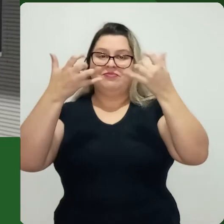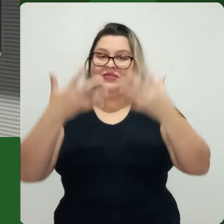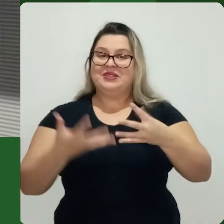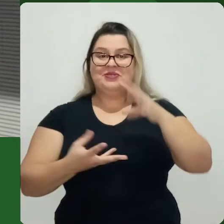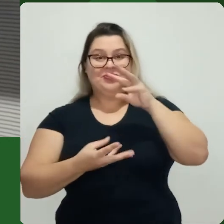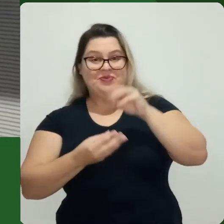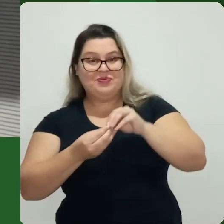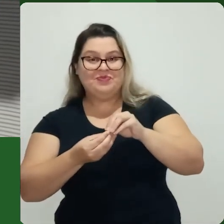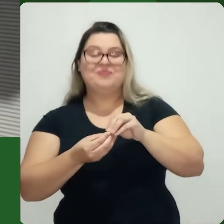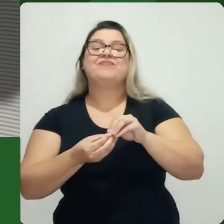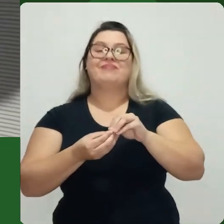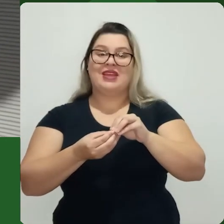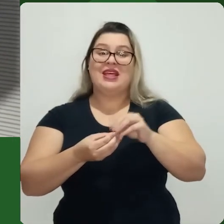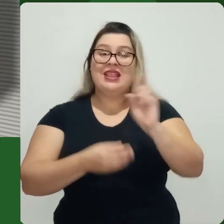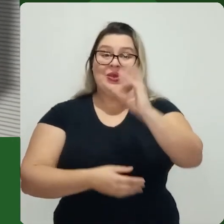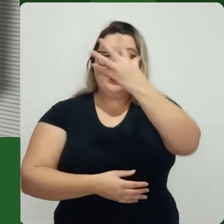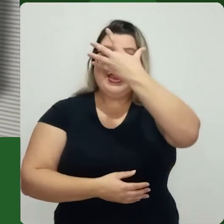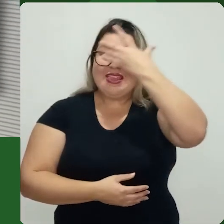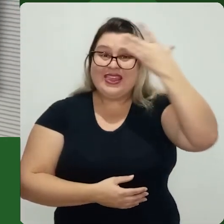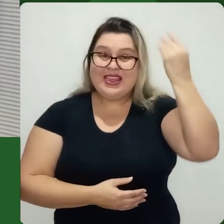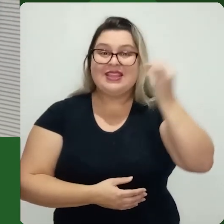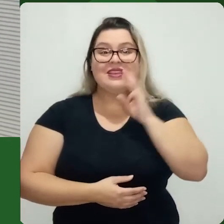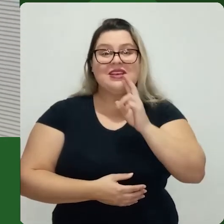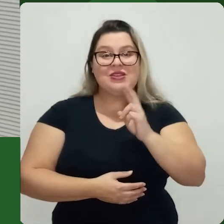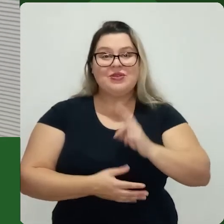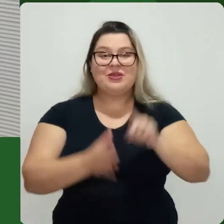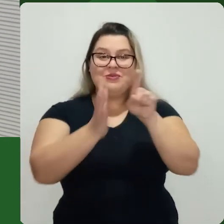por aqui. Não se esqueçam de